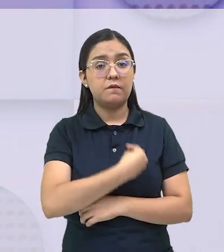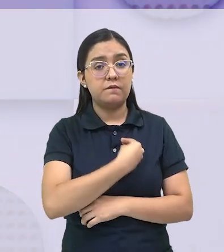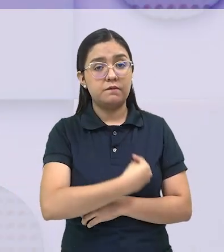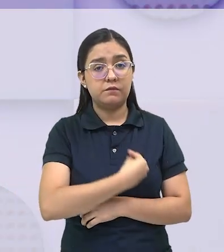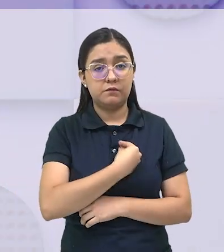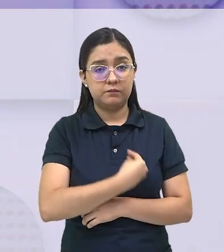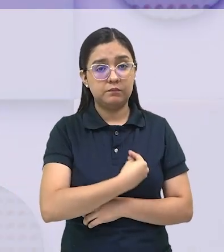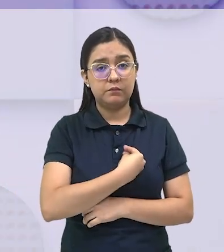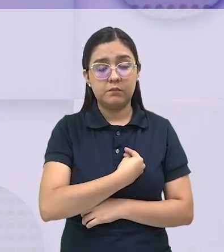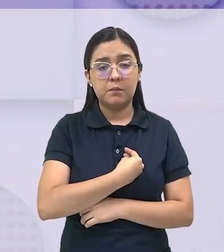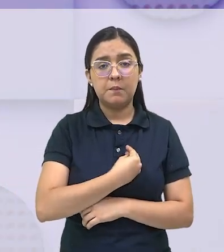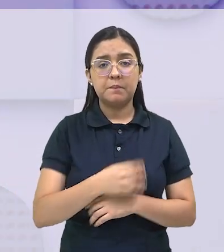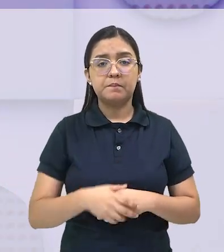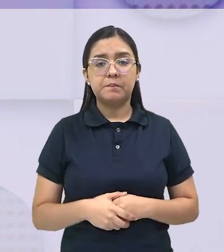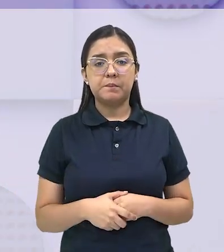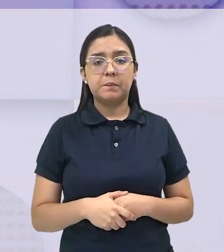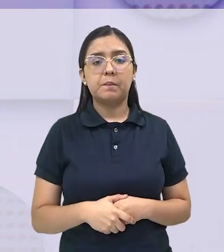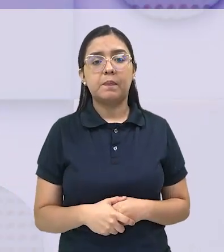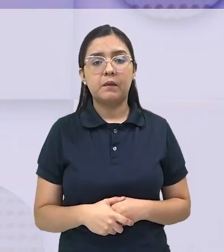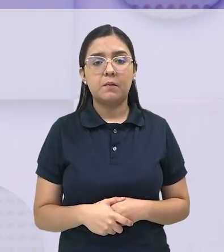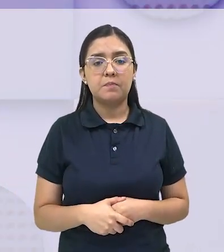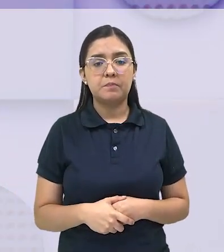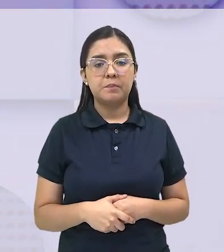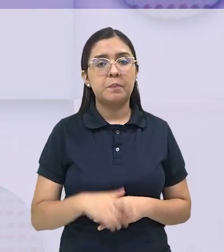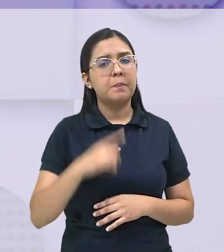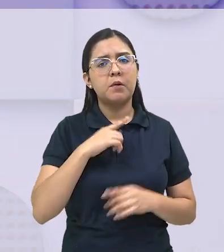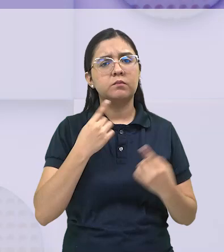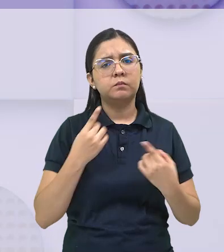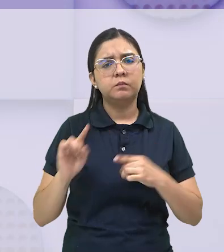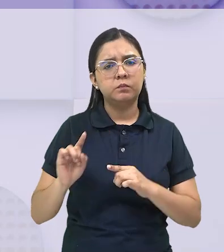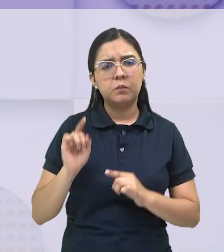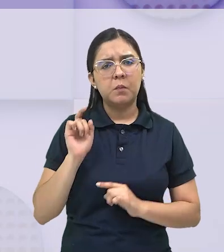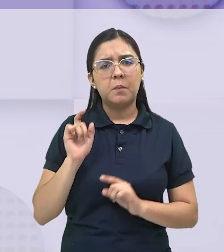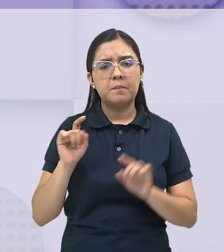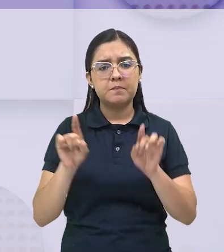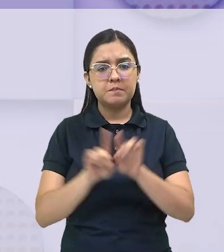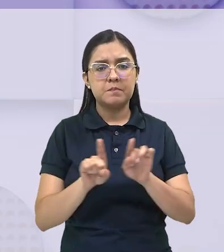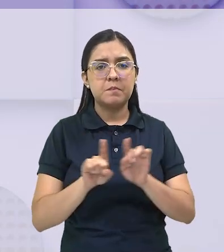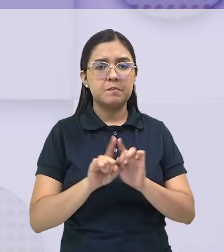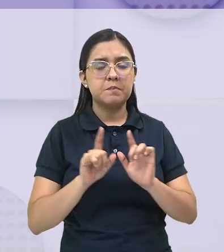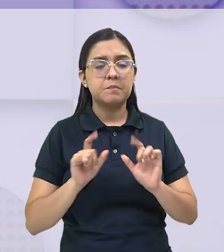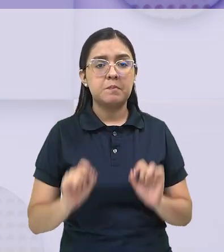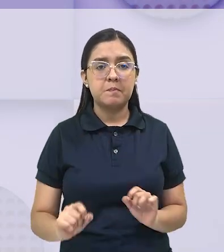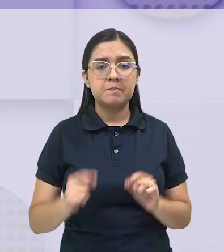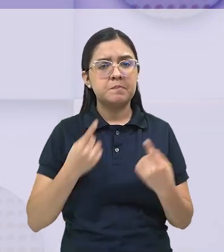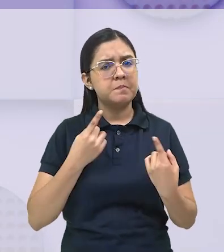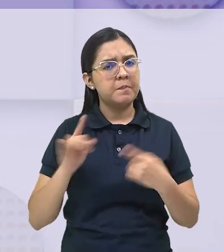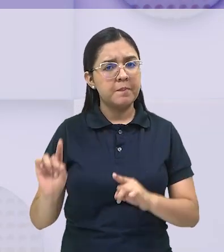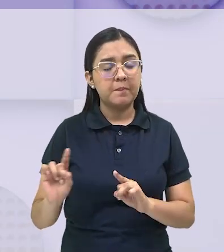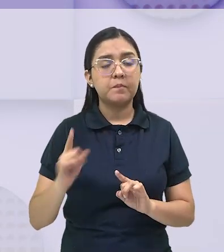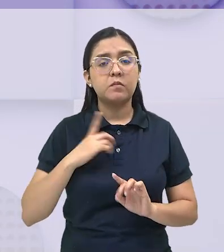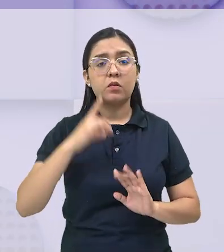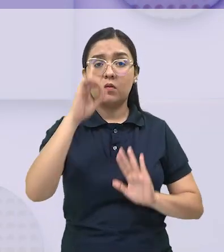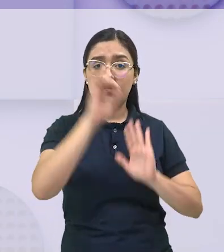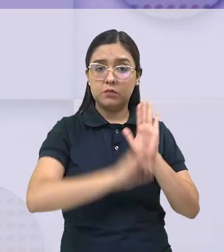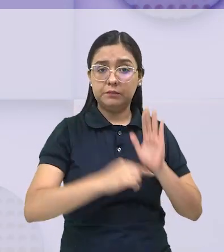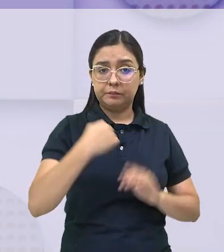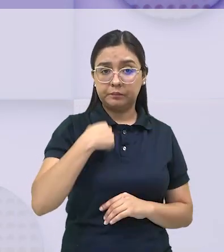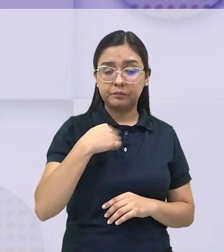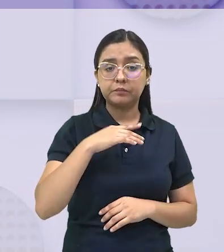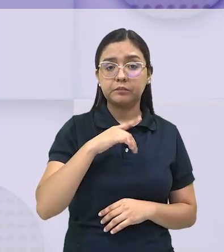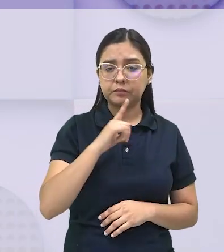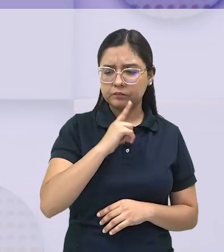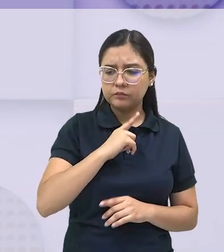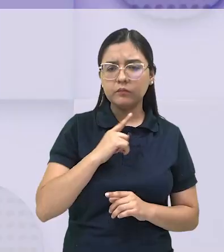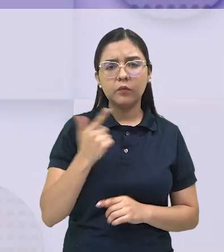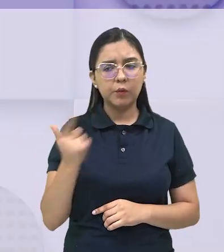e isso não pode ser ferido, não pode ser agredido, não pode ser atacado. Os mesmos direitos que eu tenho, a